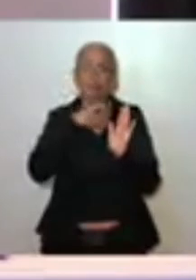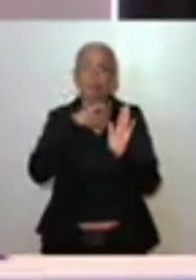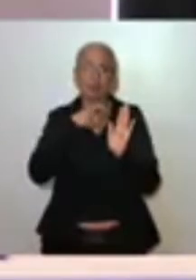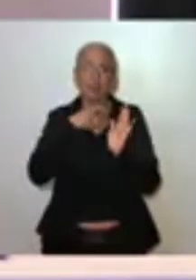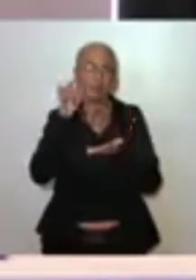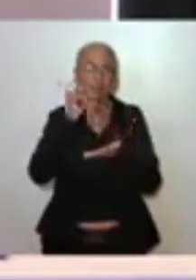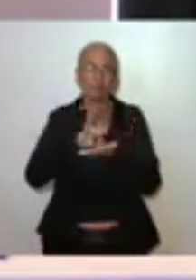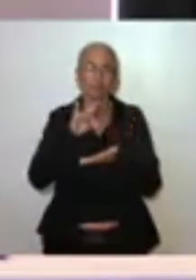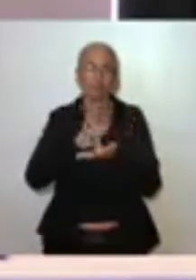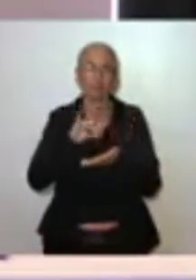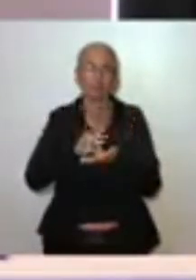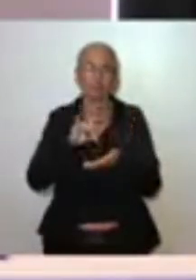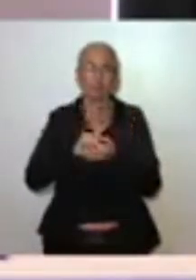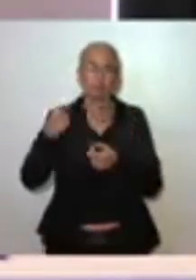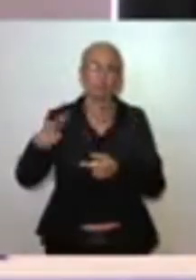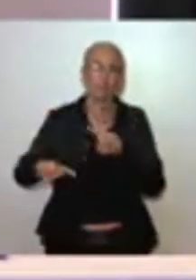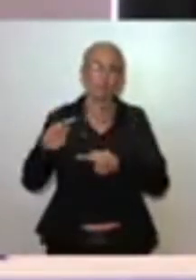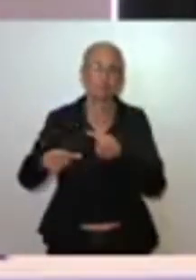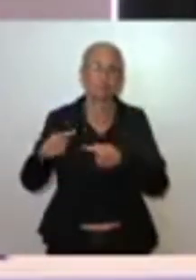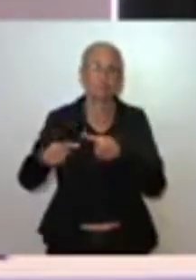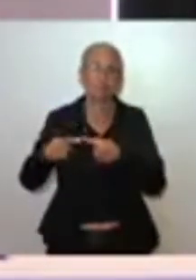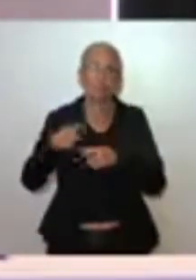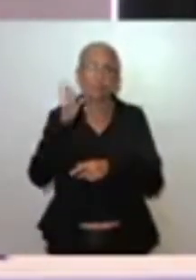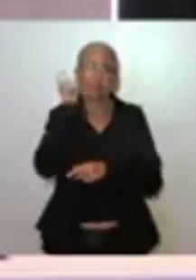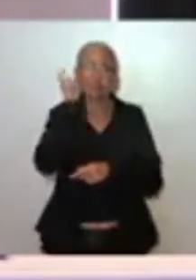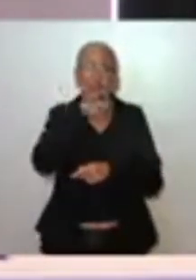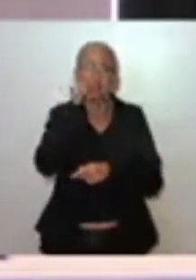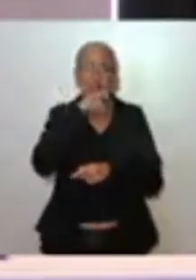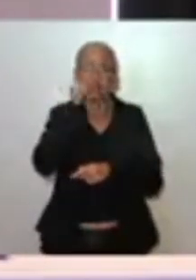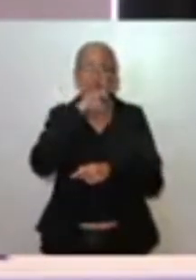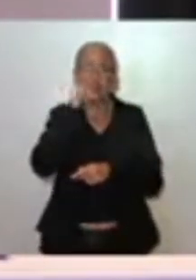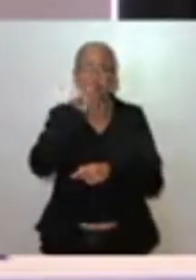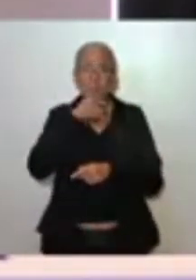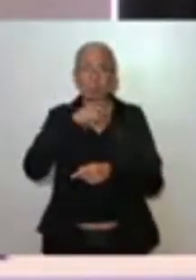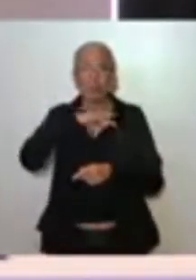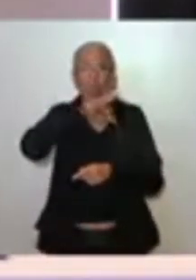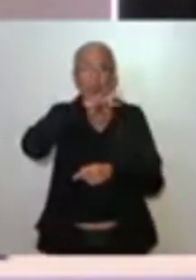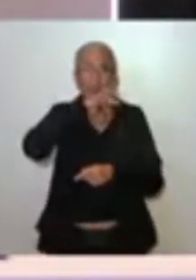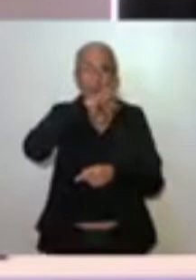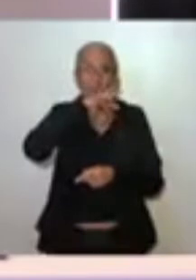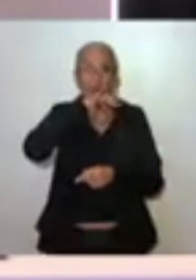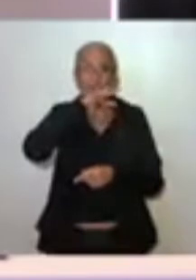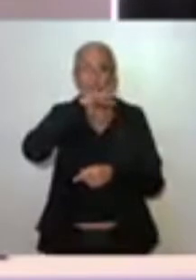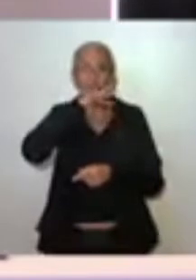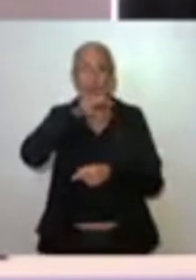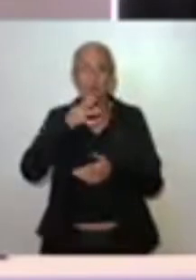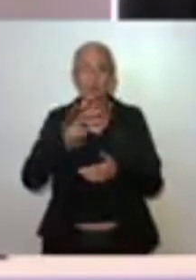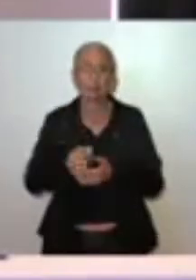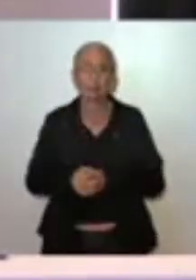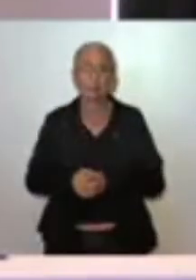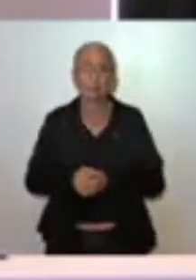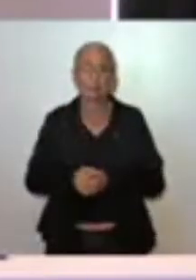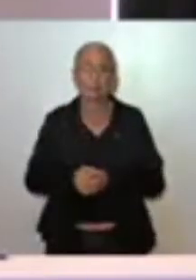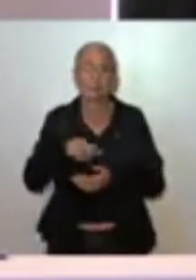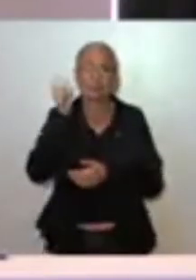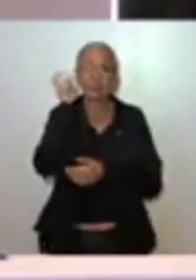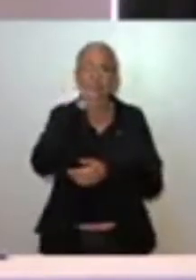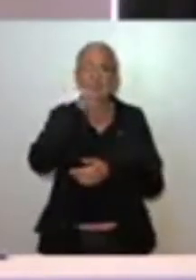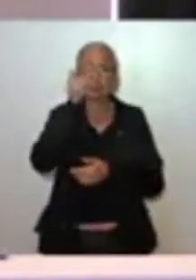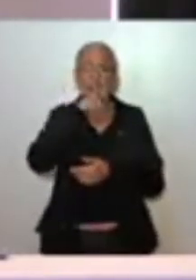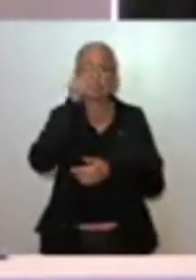forma legítima de fazer política a mentira viola o imperativo categórico kantiano a